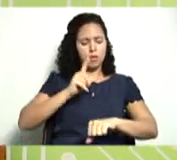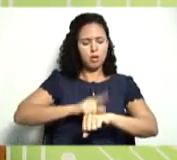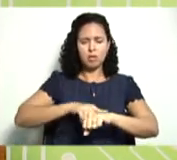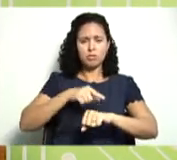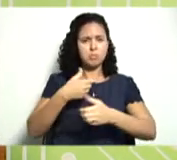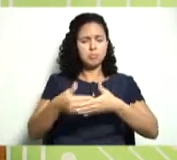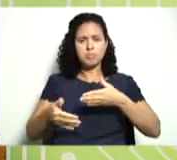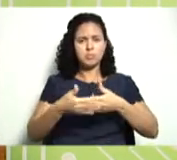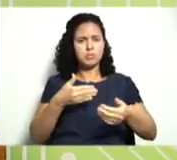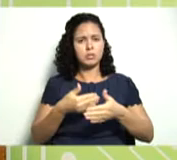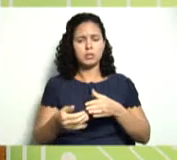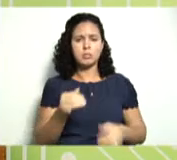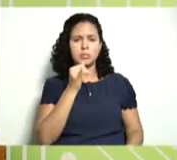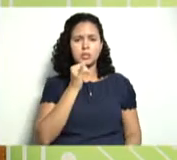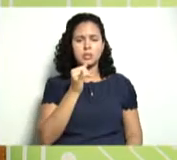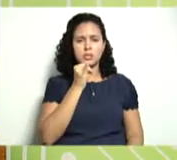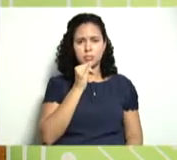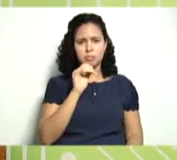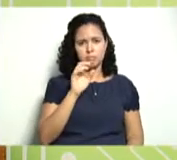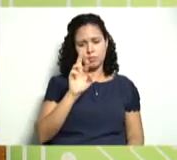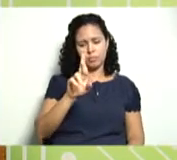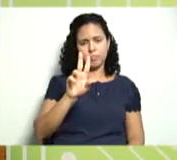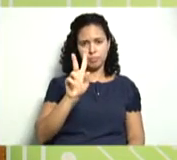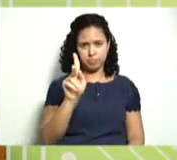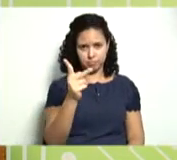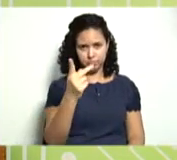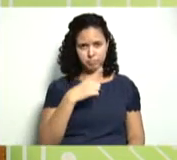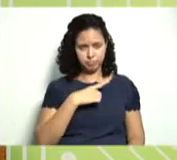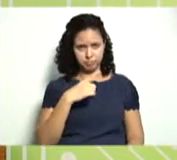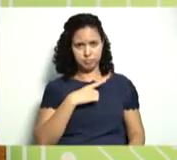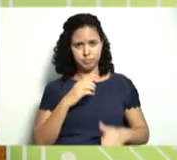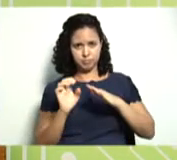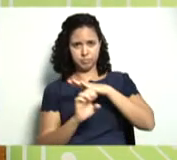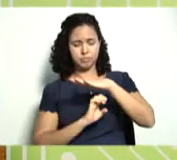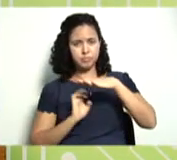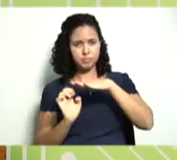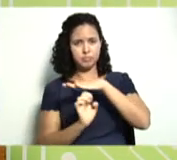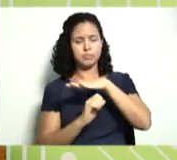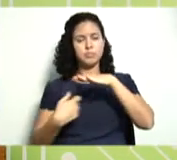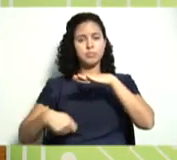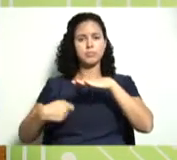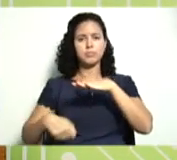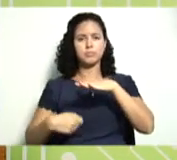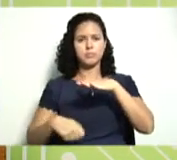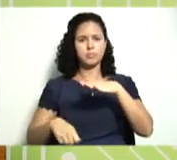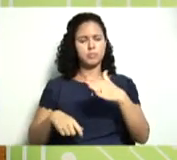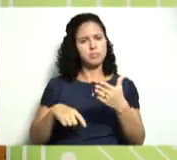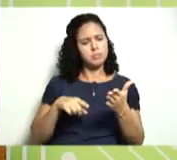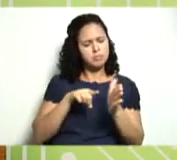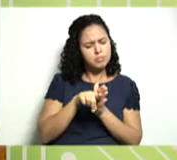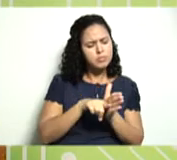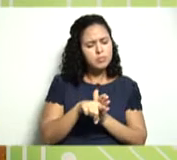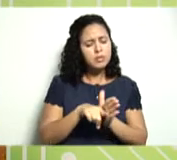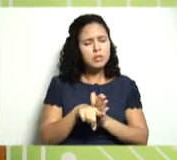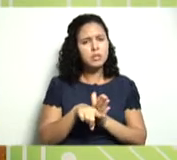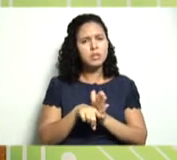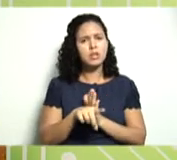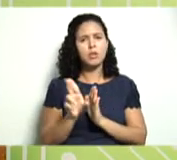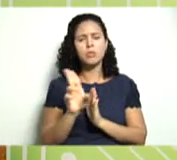então por exemplo uns itália o é já tem uma empresa ele precisa consultar o nome o